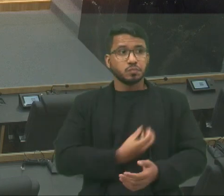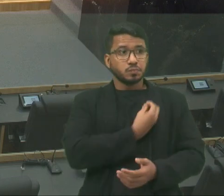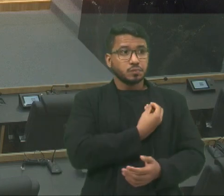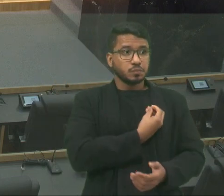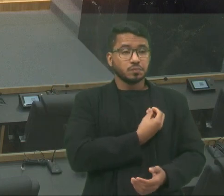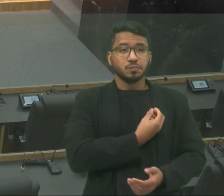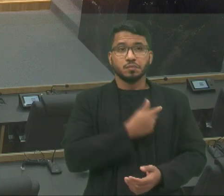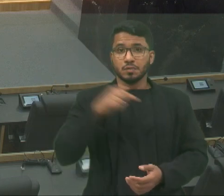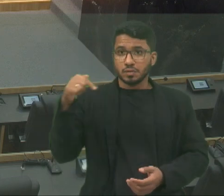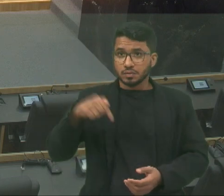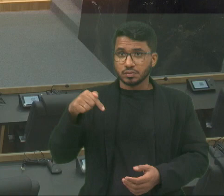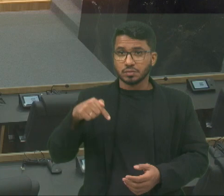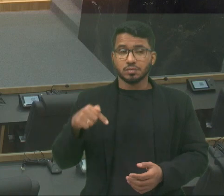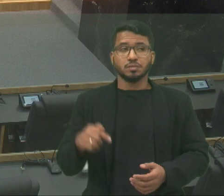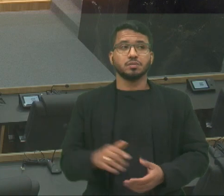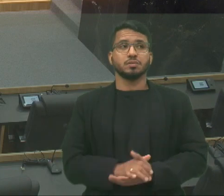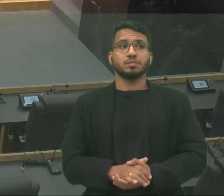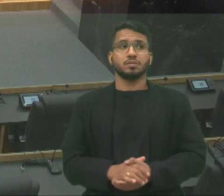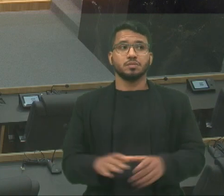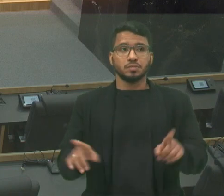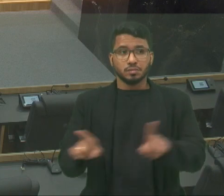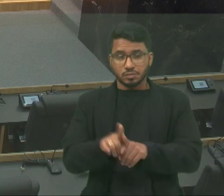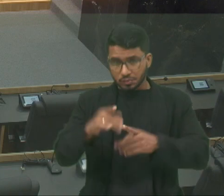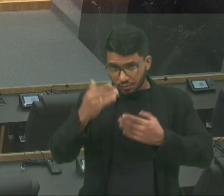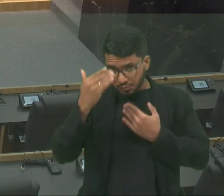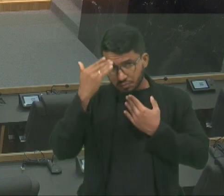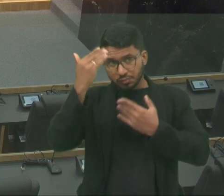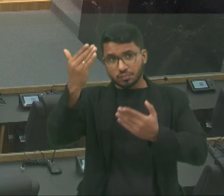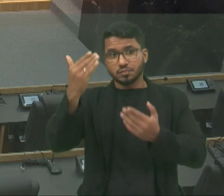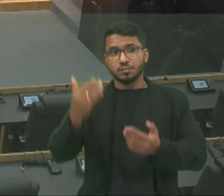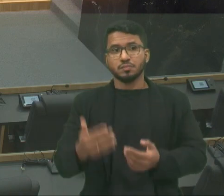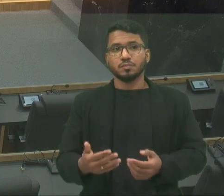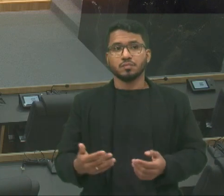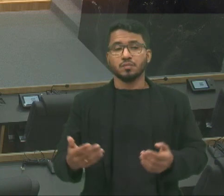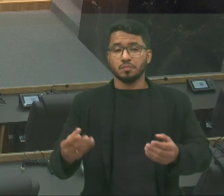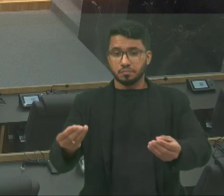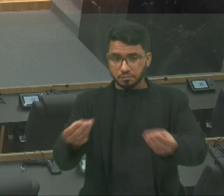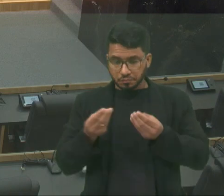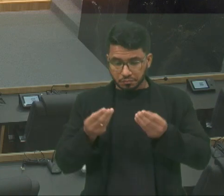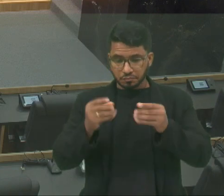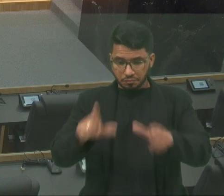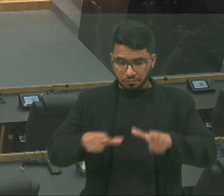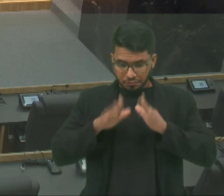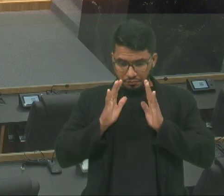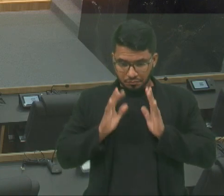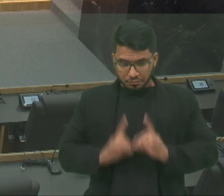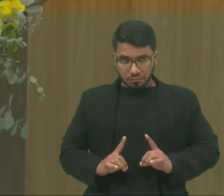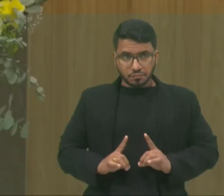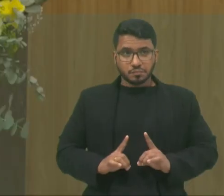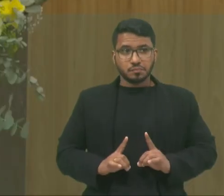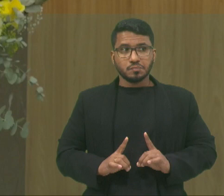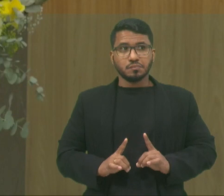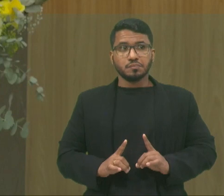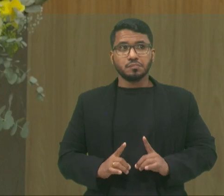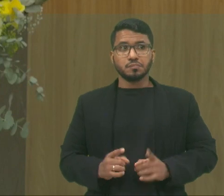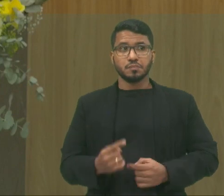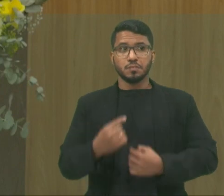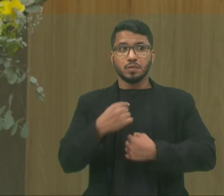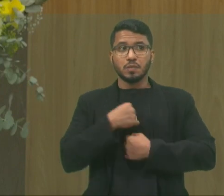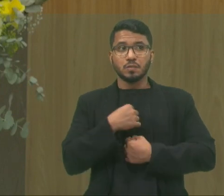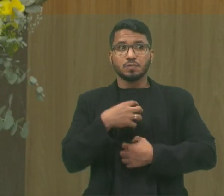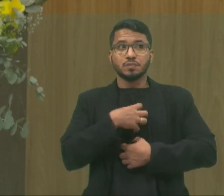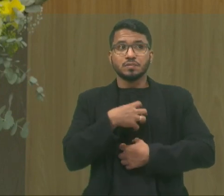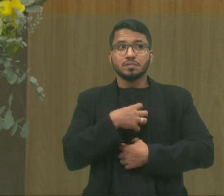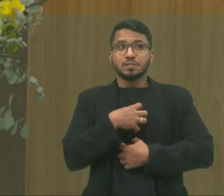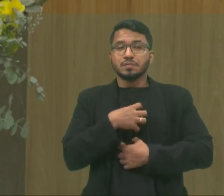aqui e agradecer também por essa honraria que eu fico até